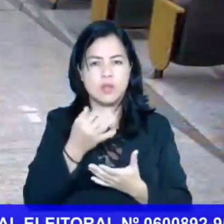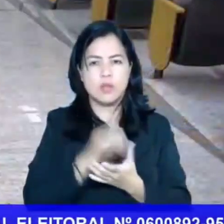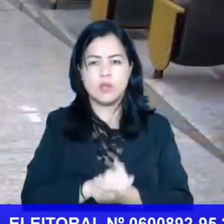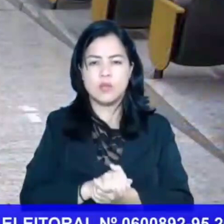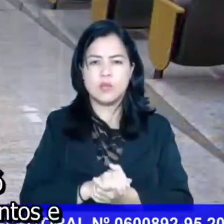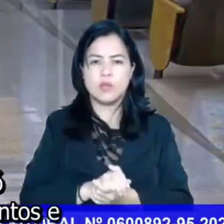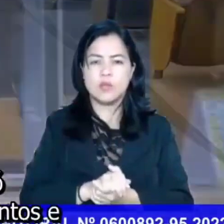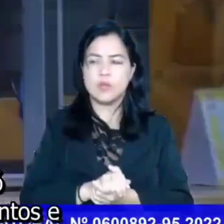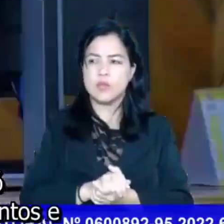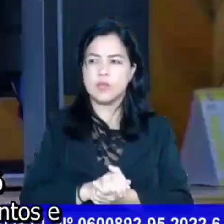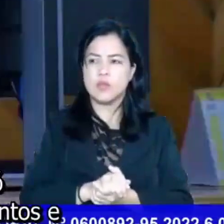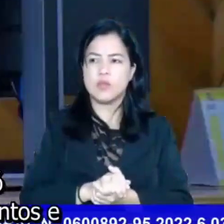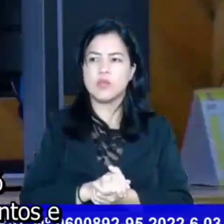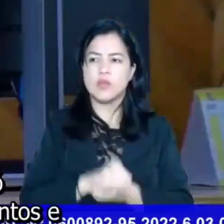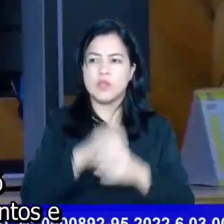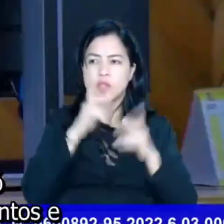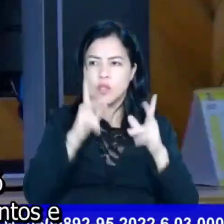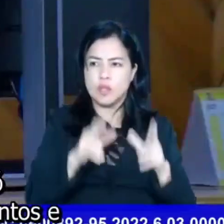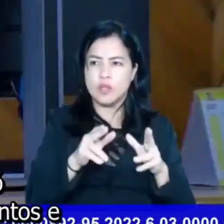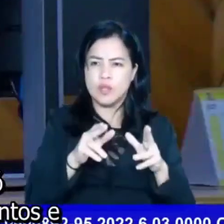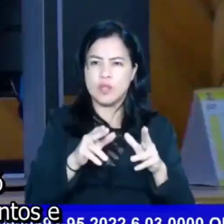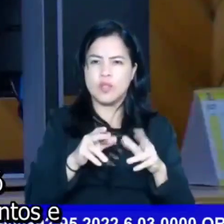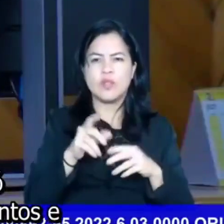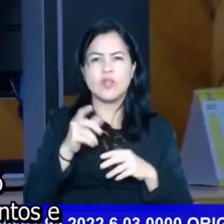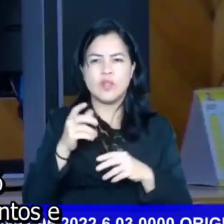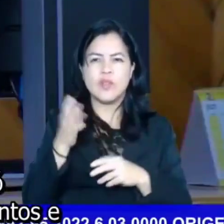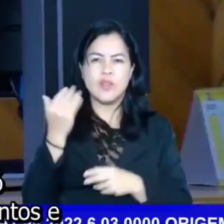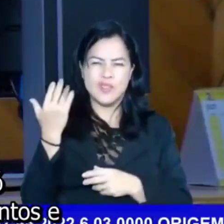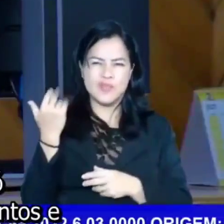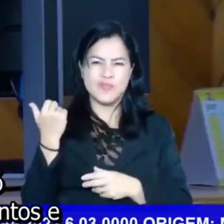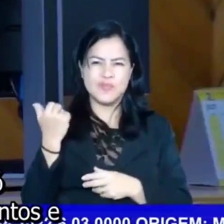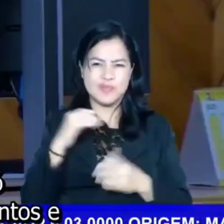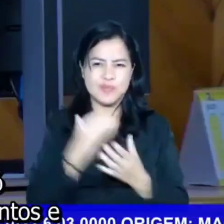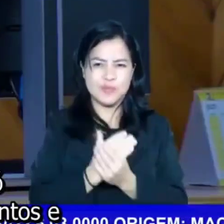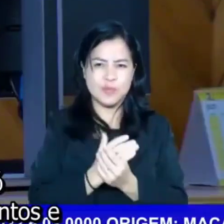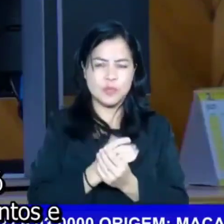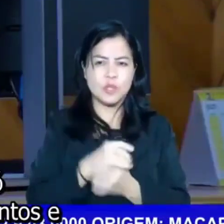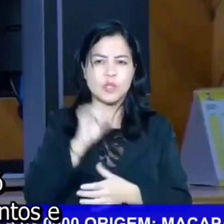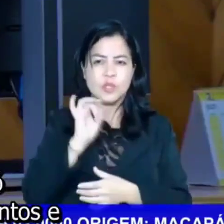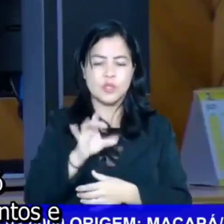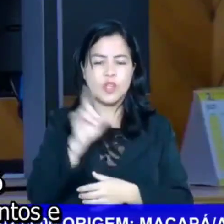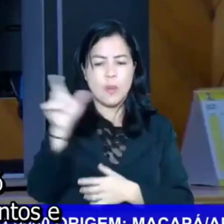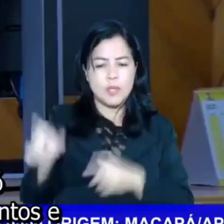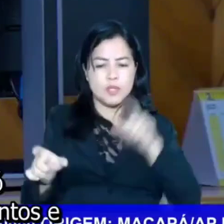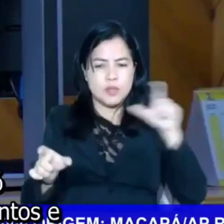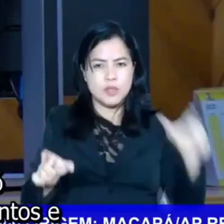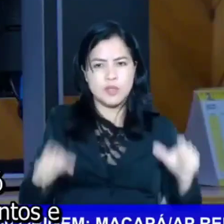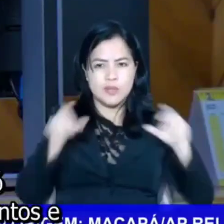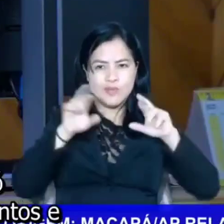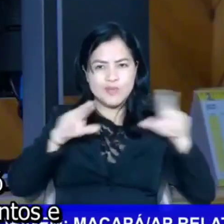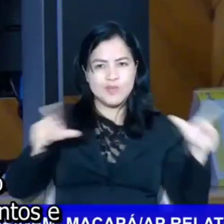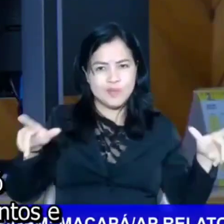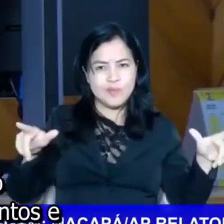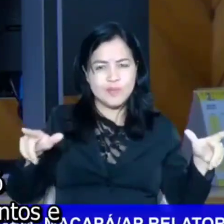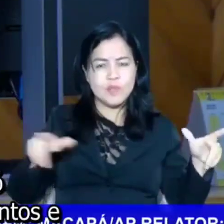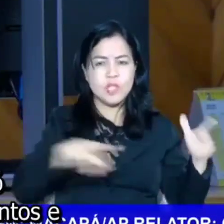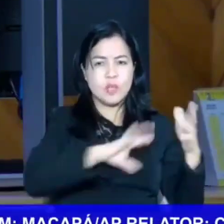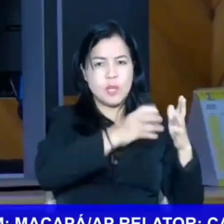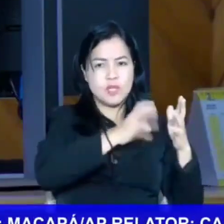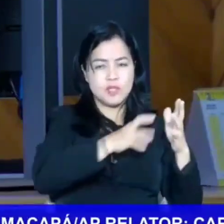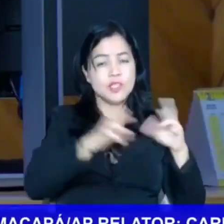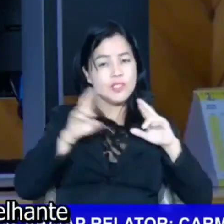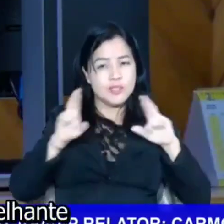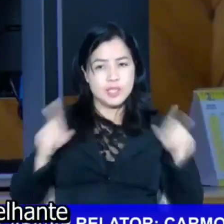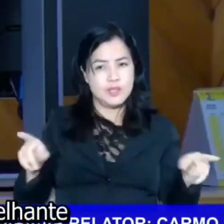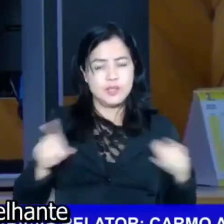Excelência. Foco no desembargador Carmo Antônio. Situação muito semelhante, só envolvendo partes distintas e partidos